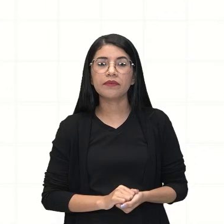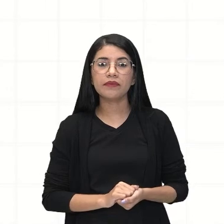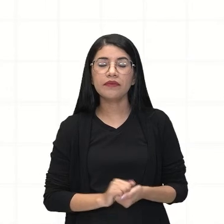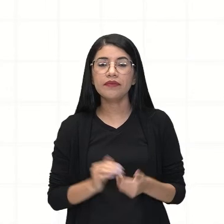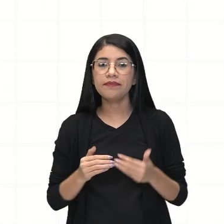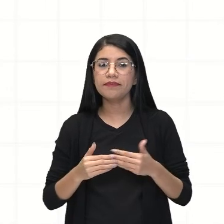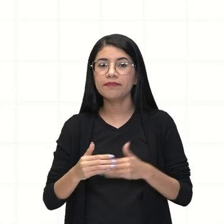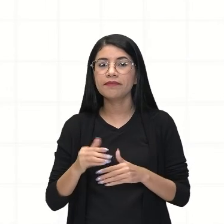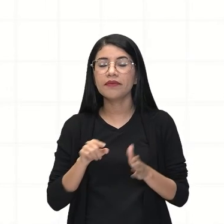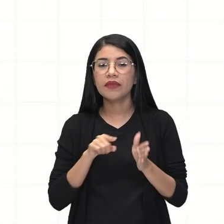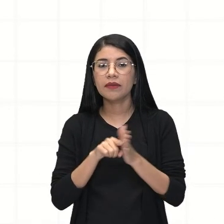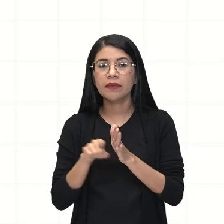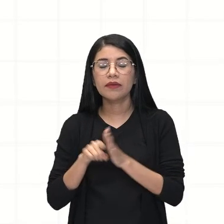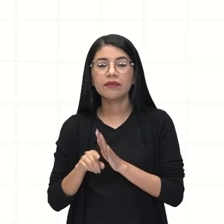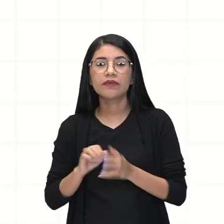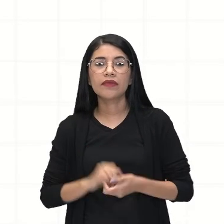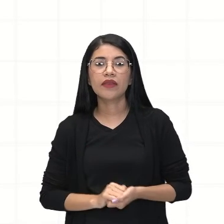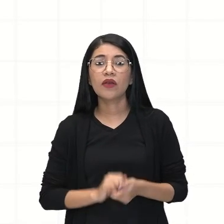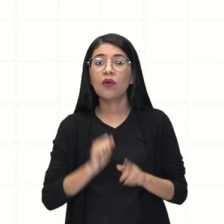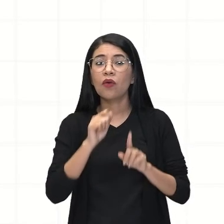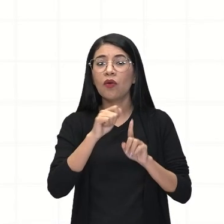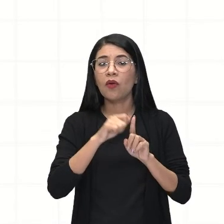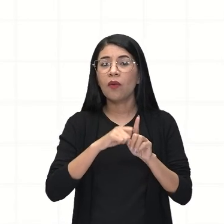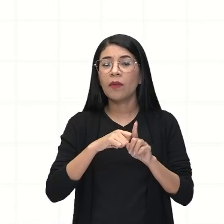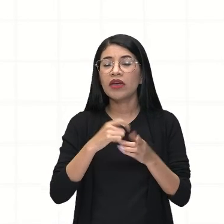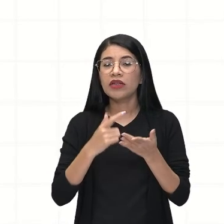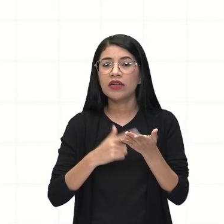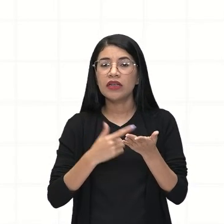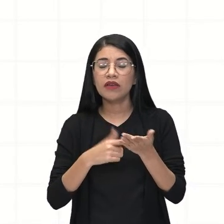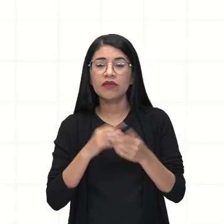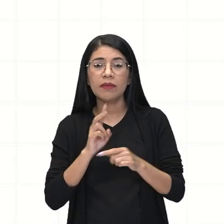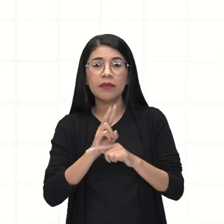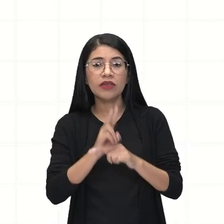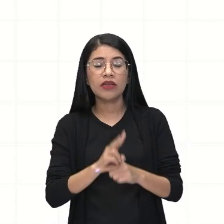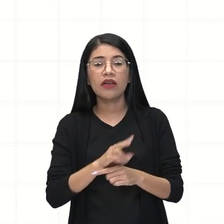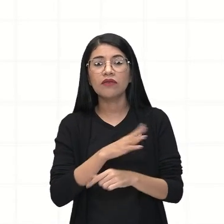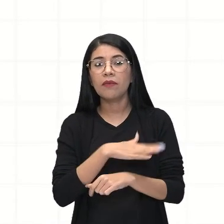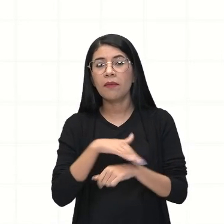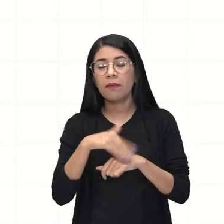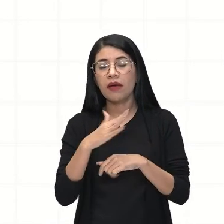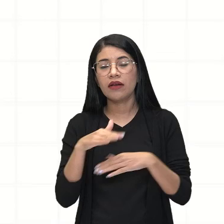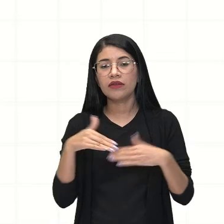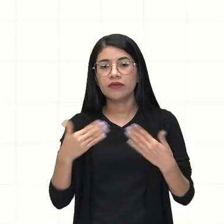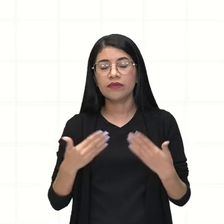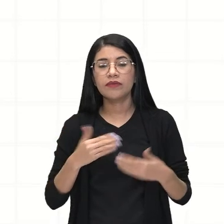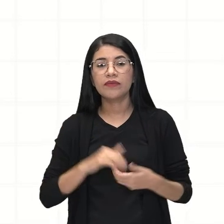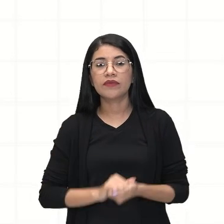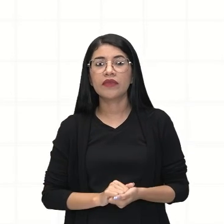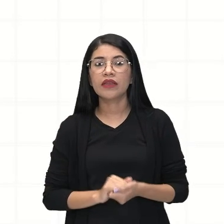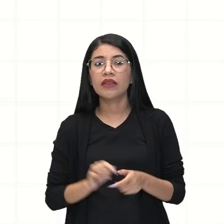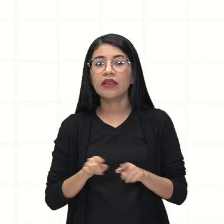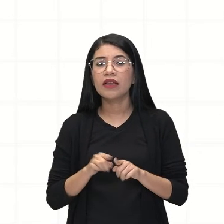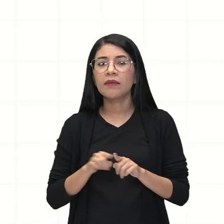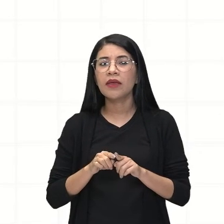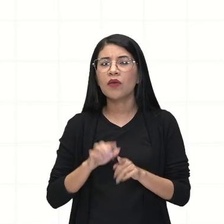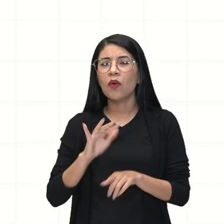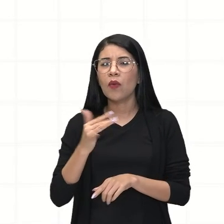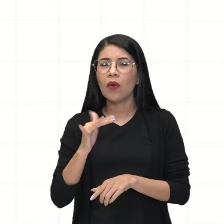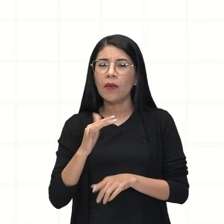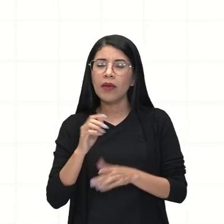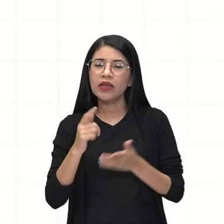gente tem assim, ó, qual mês teve mais livros emprestados? Qual a média de livros emprestados no